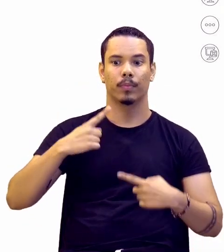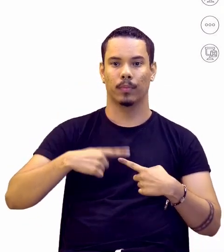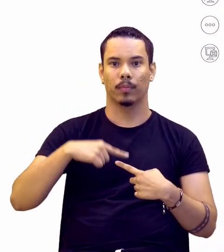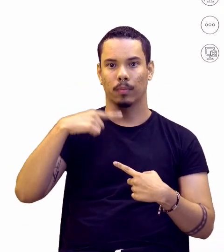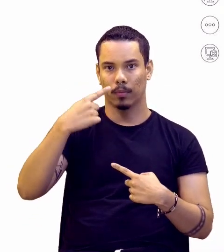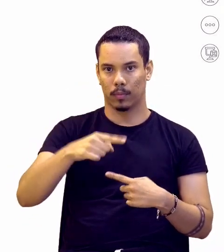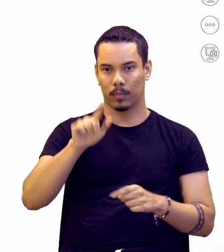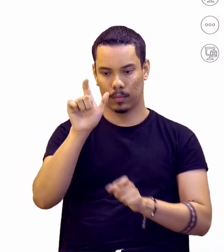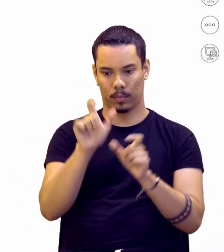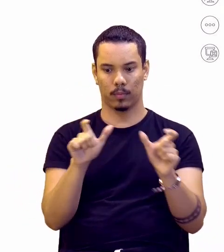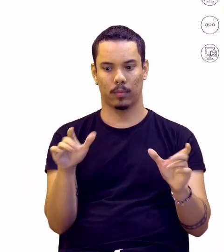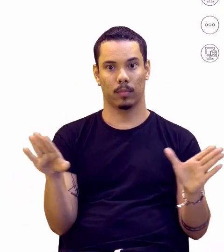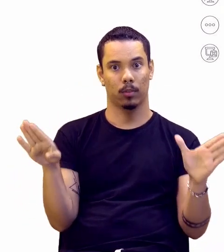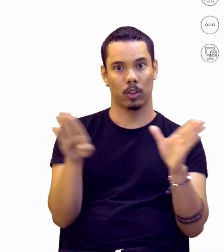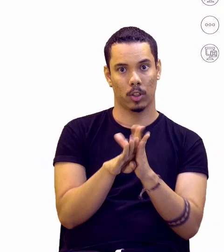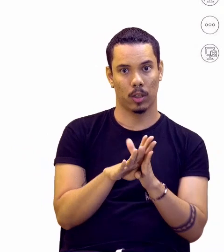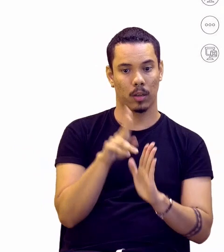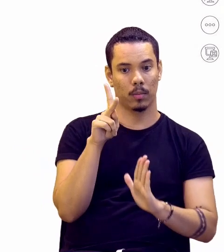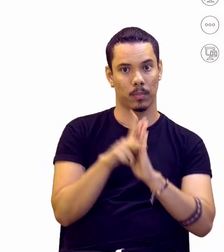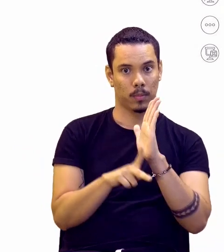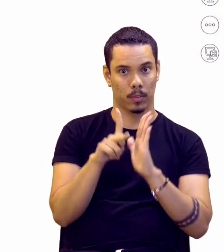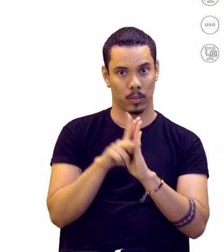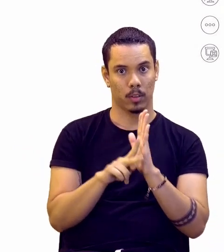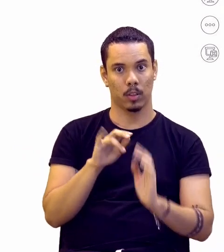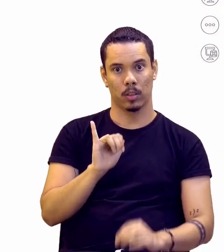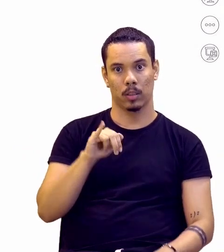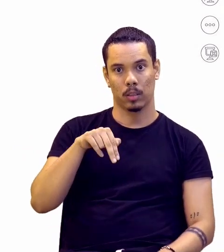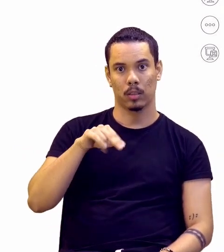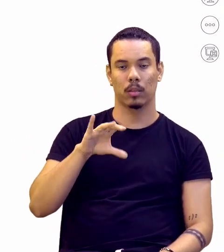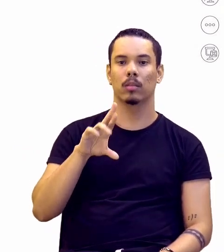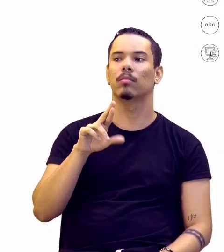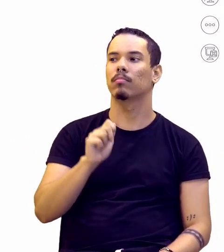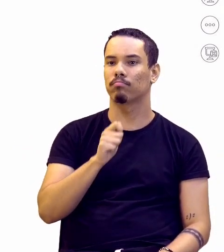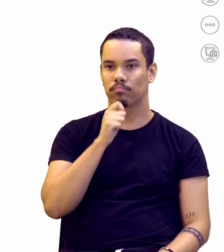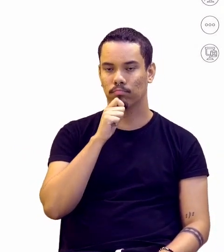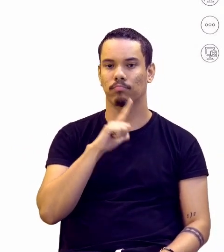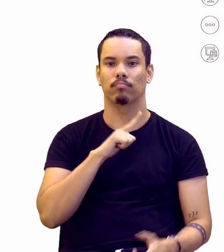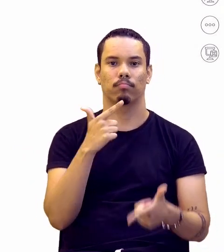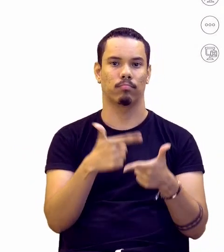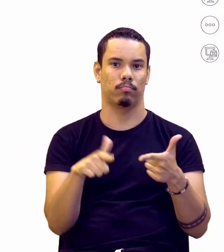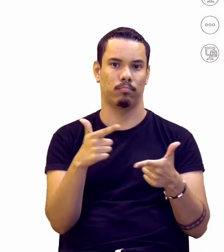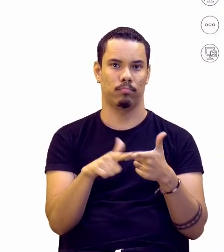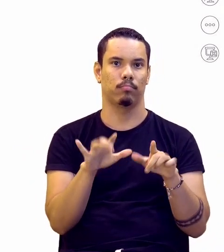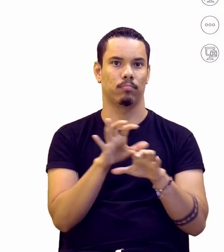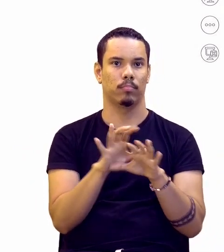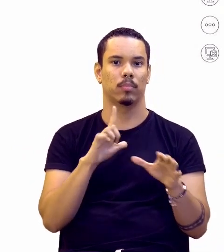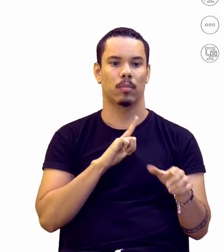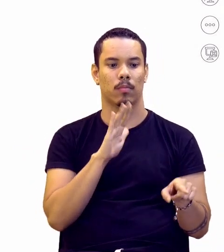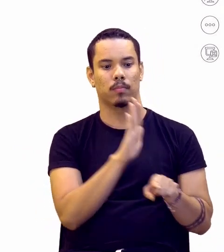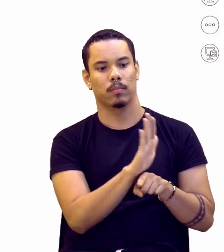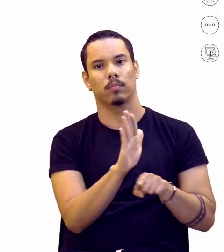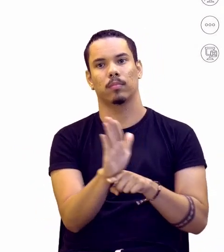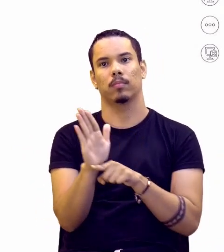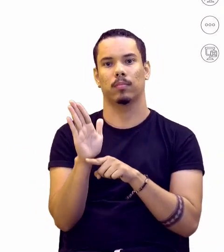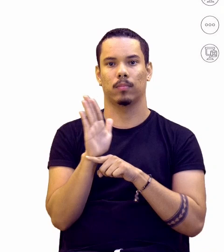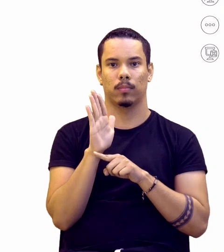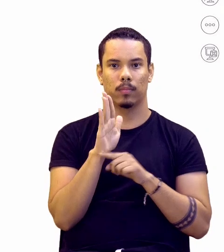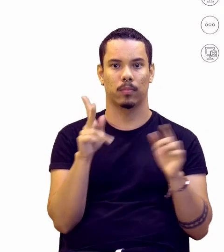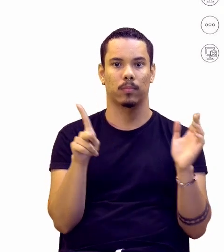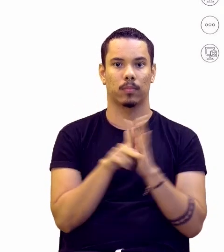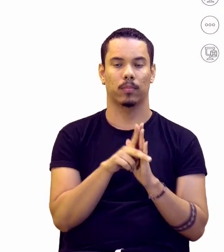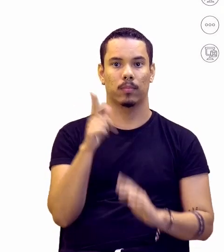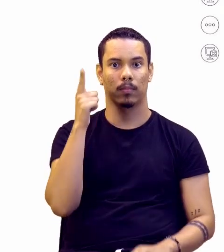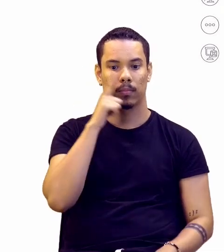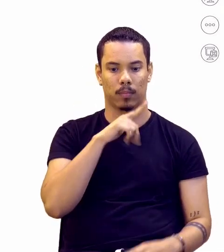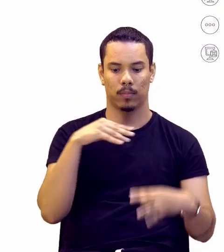pessoas chegaram por projeto do INCRA, enfrentaram muitos problemas, assim, tiveram alguns auxílios, né, para lidar com a